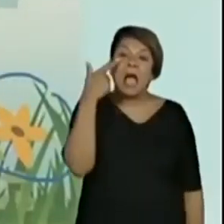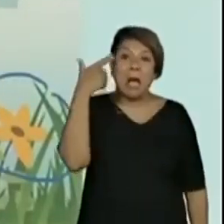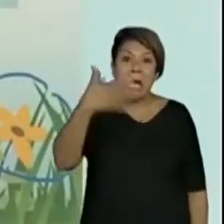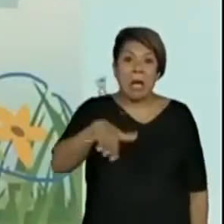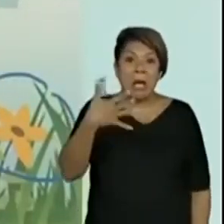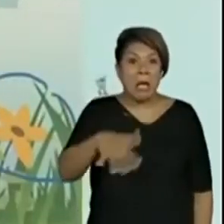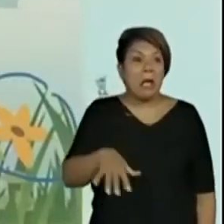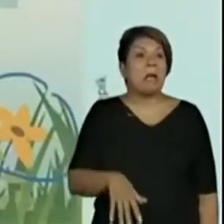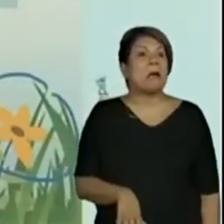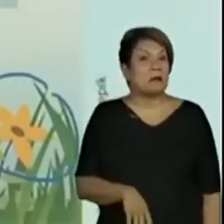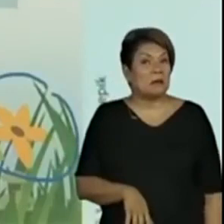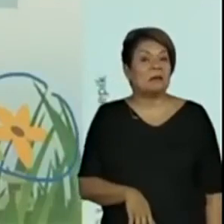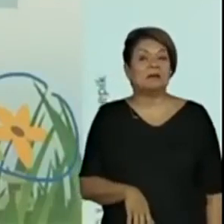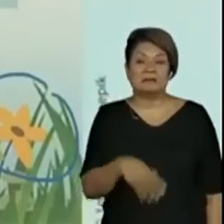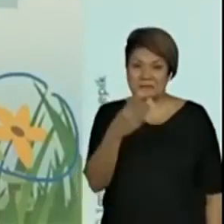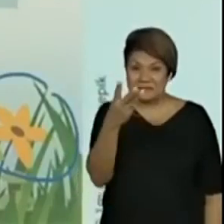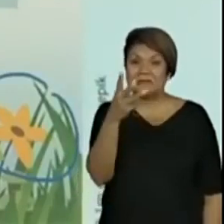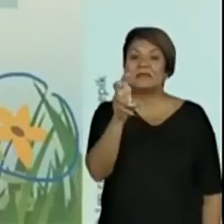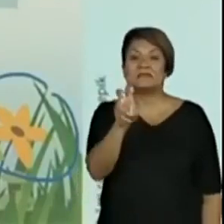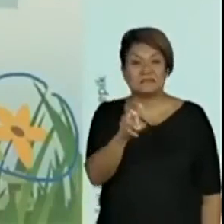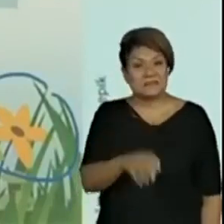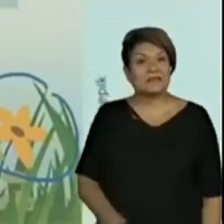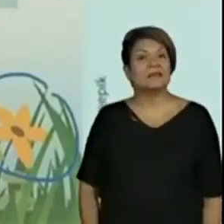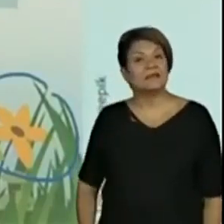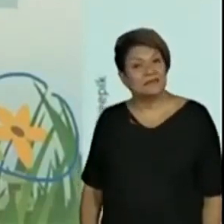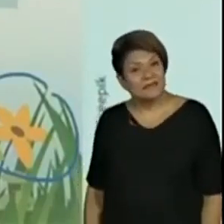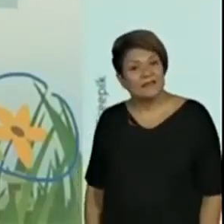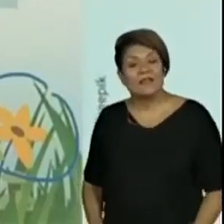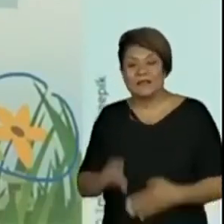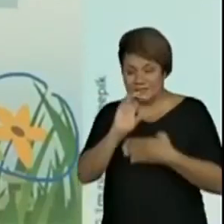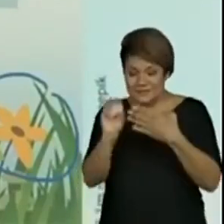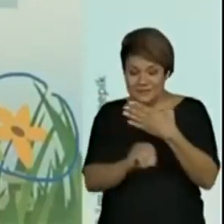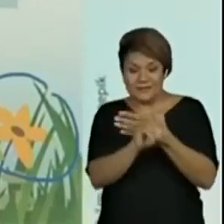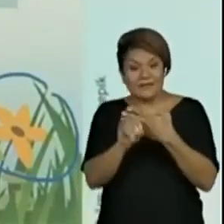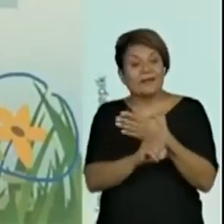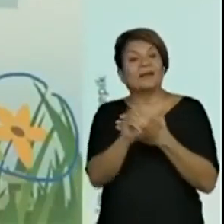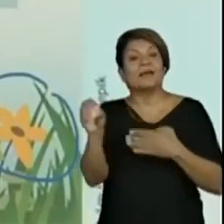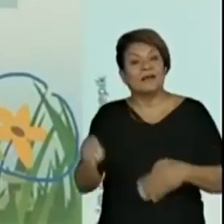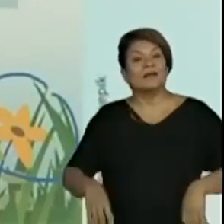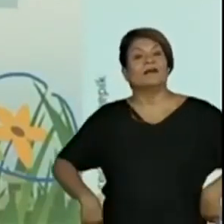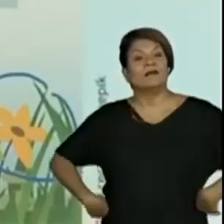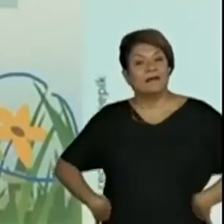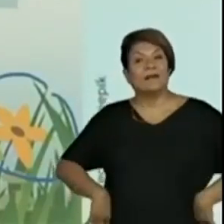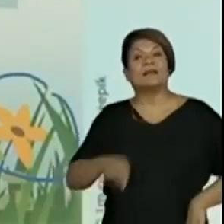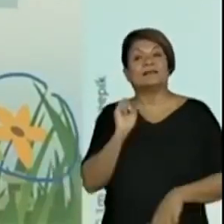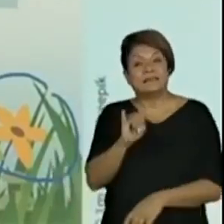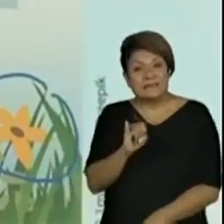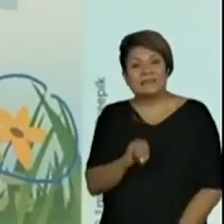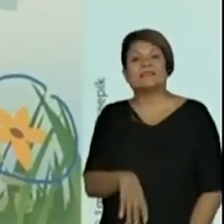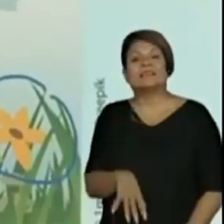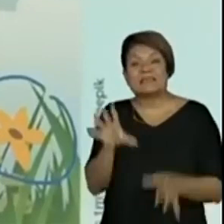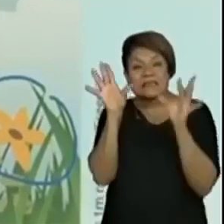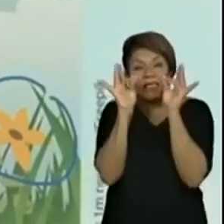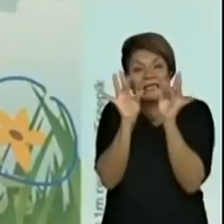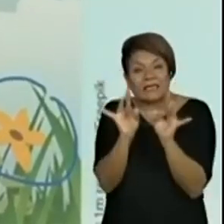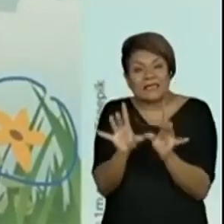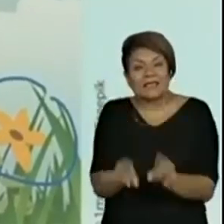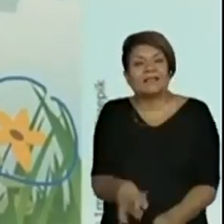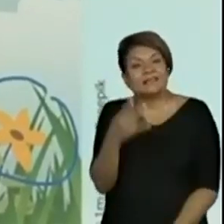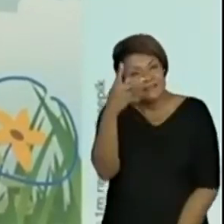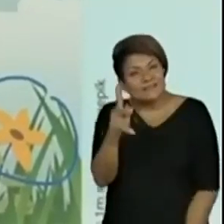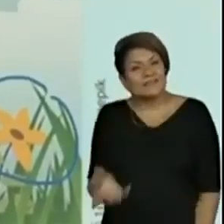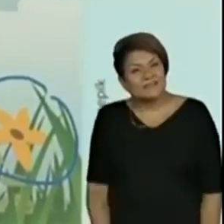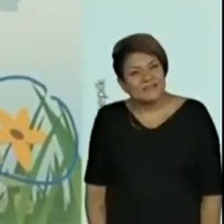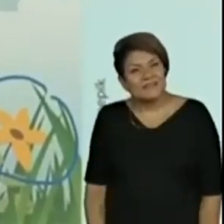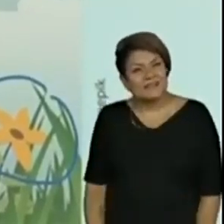35. Professores, o que seriam de nós, professores do Centro de Mídias, sem as observações detalhadas de vocês?